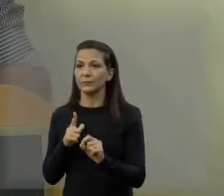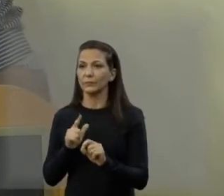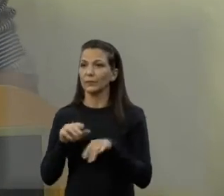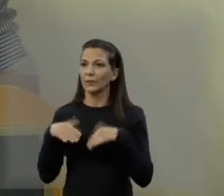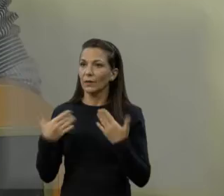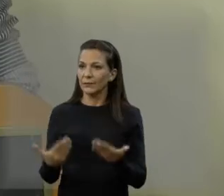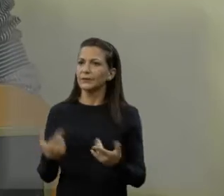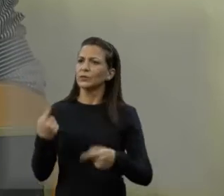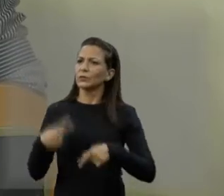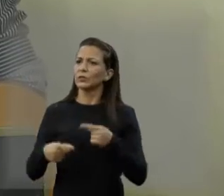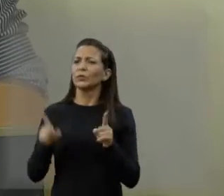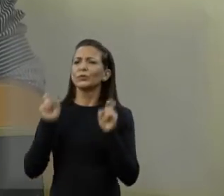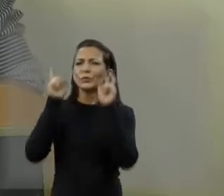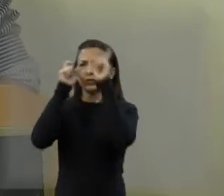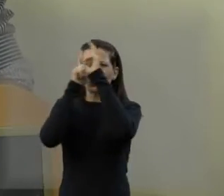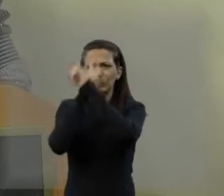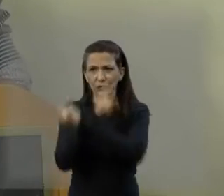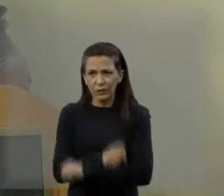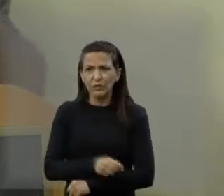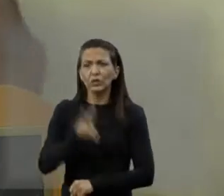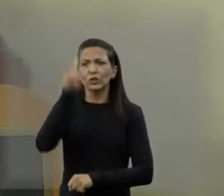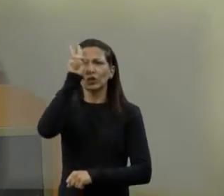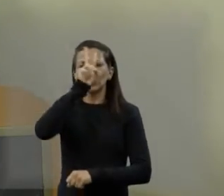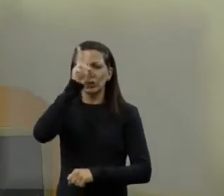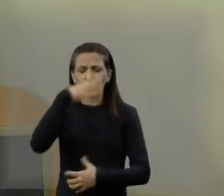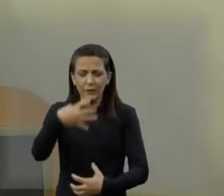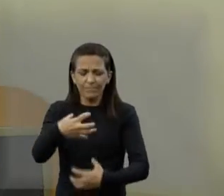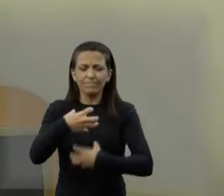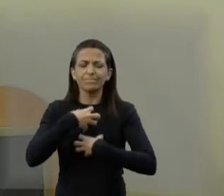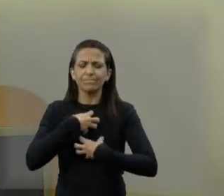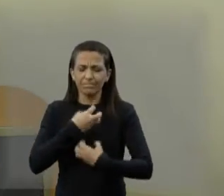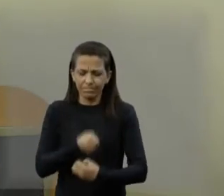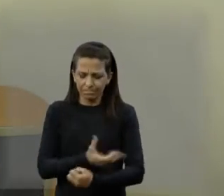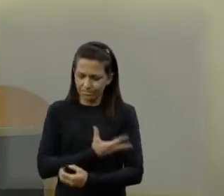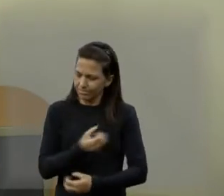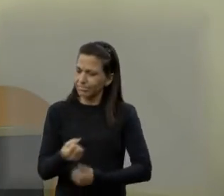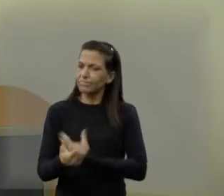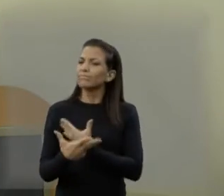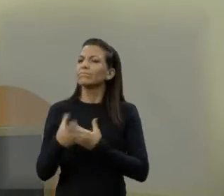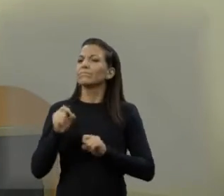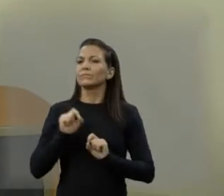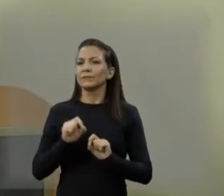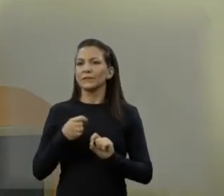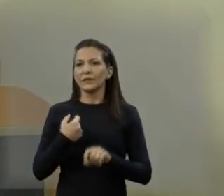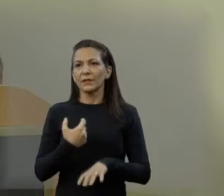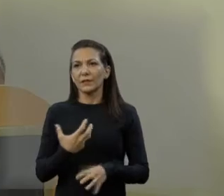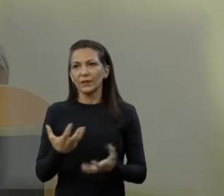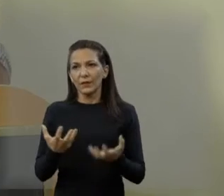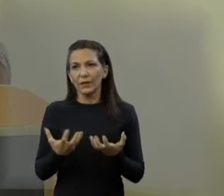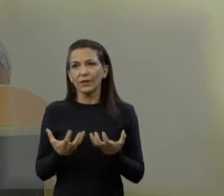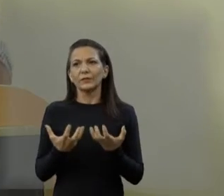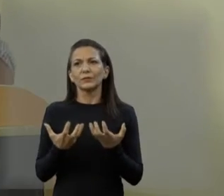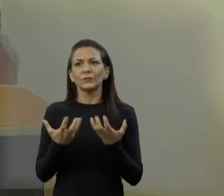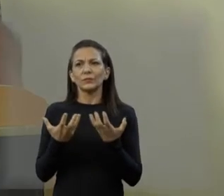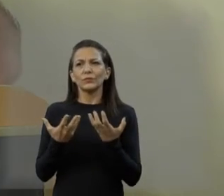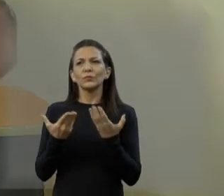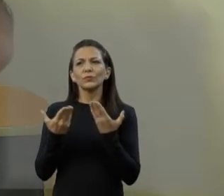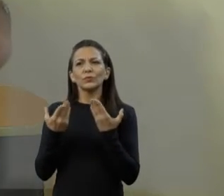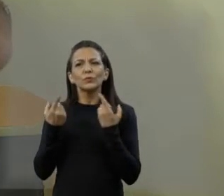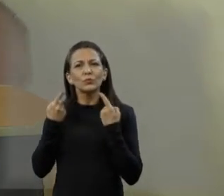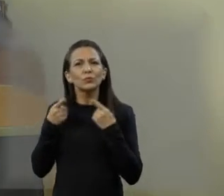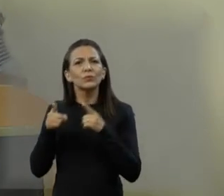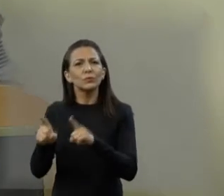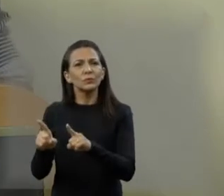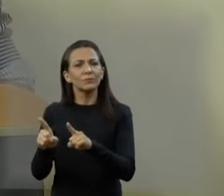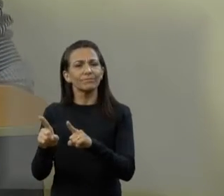dessa maneira então é uma decisão difícil pelos artesãos que essa histórica sentimental mas eu gostaria muito de deixar assim a minha repulsa presente a quem